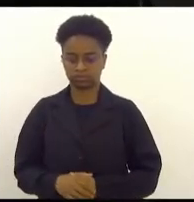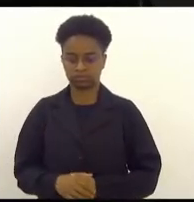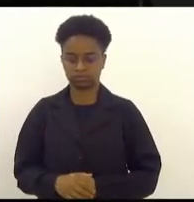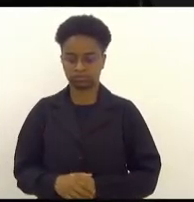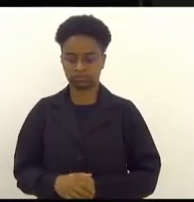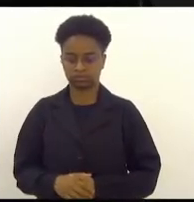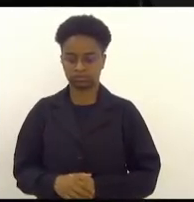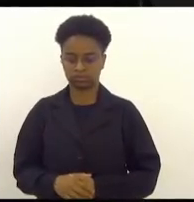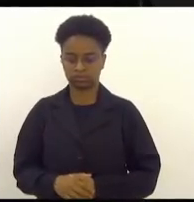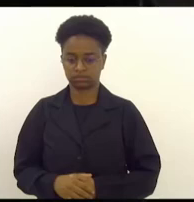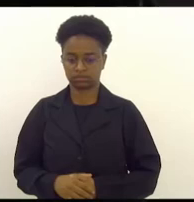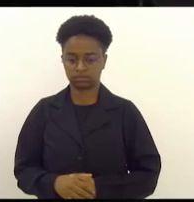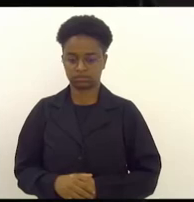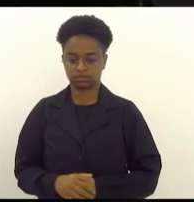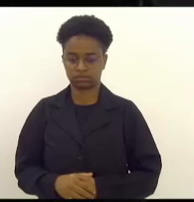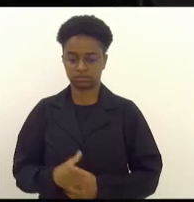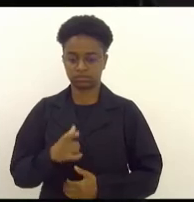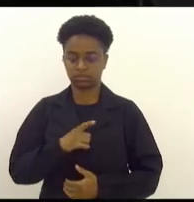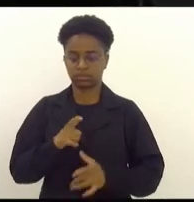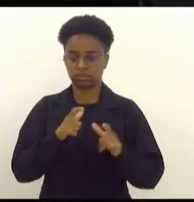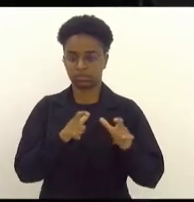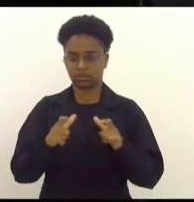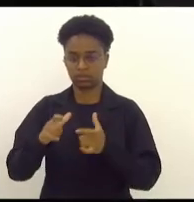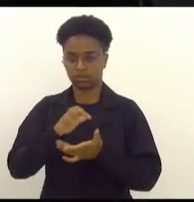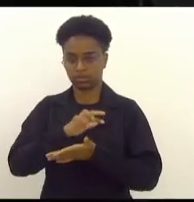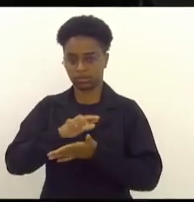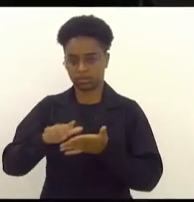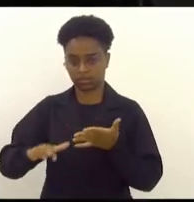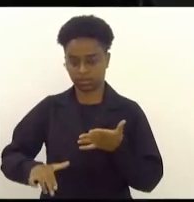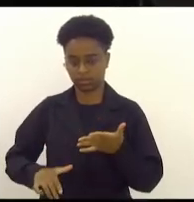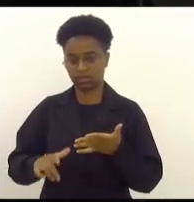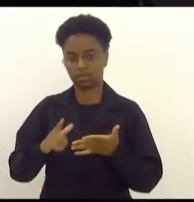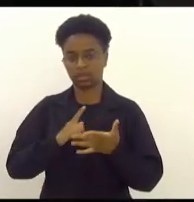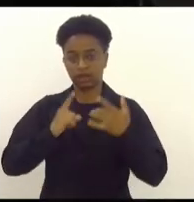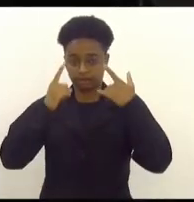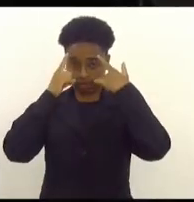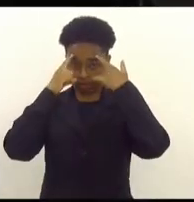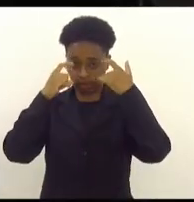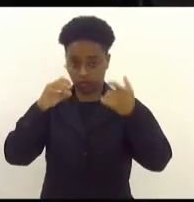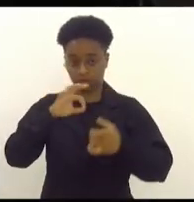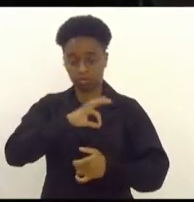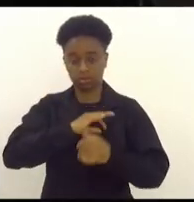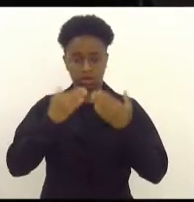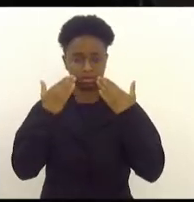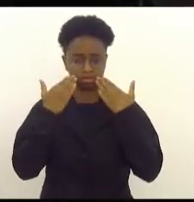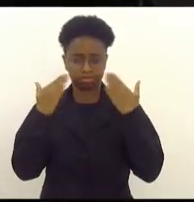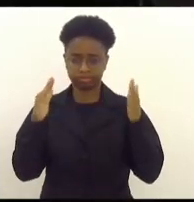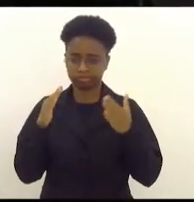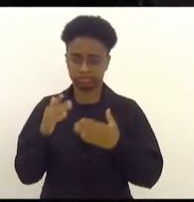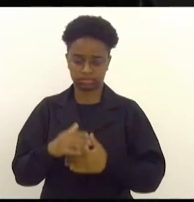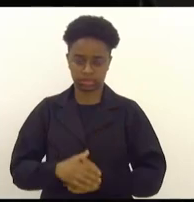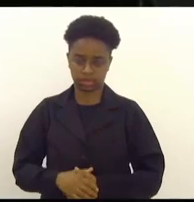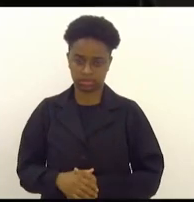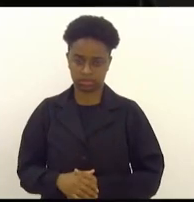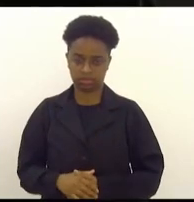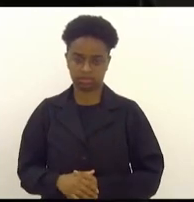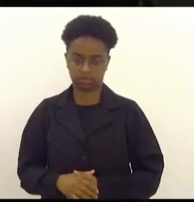vários locais onde temos a violência policial exposta com